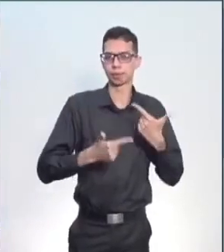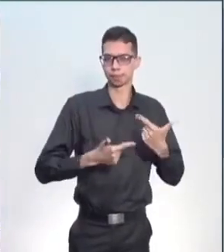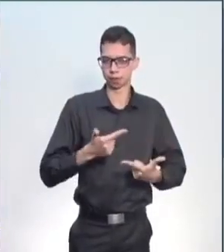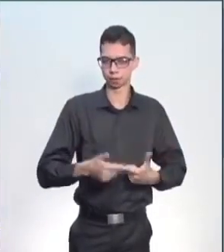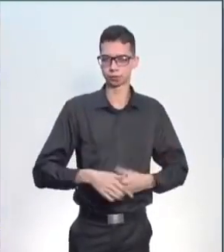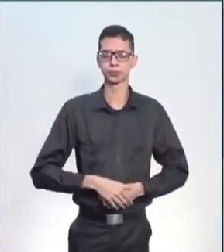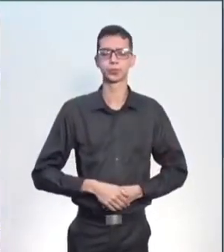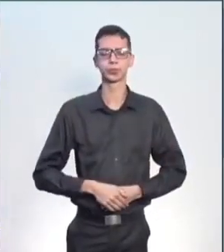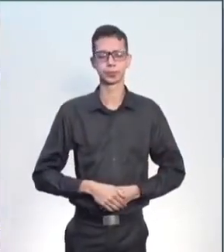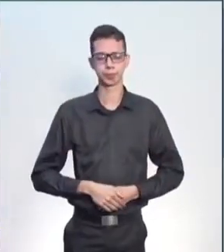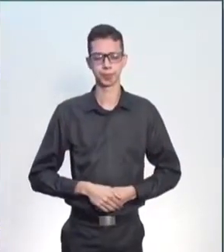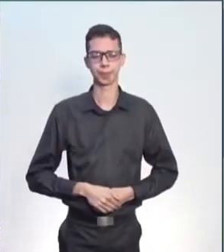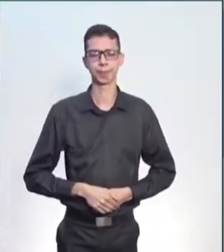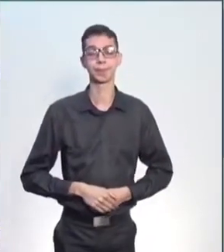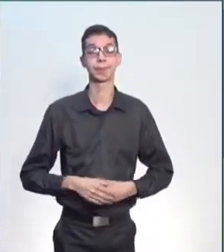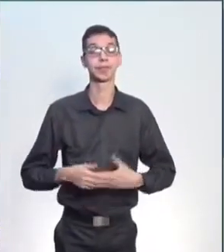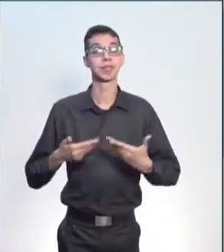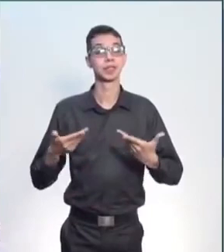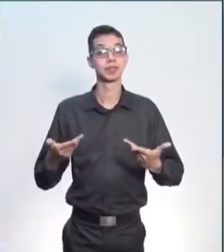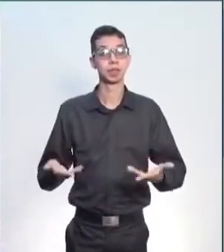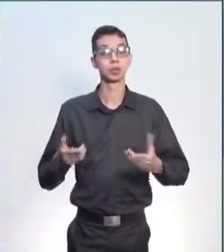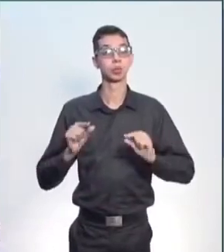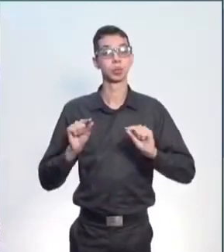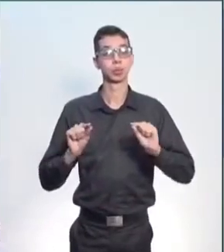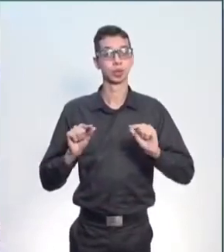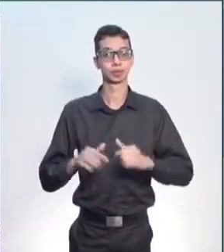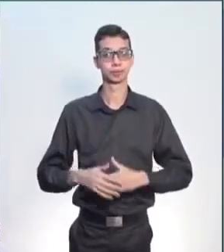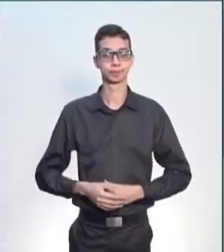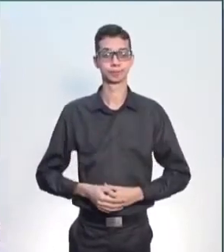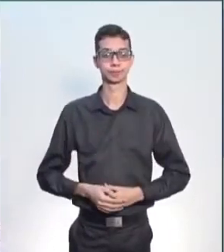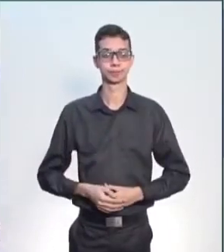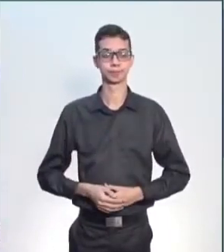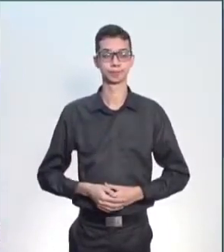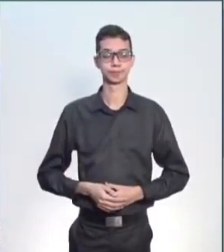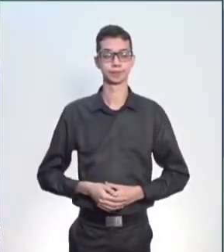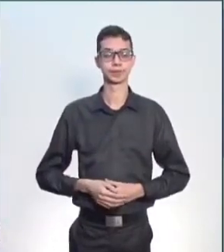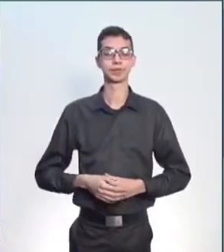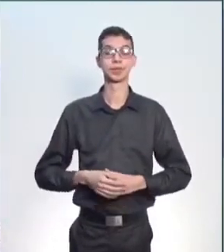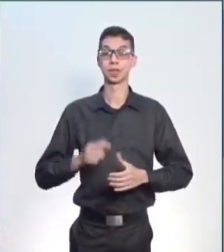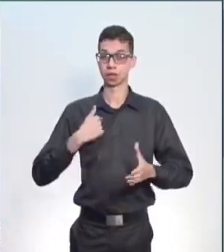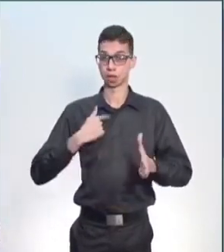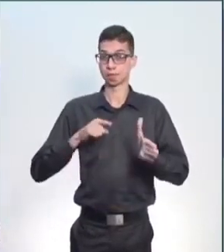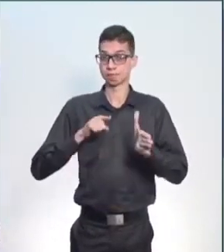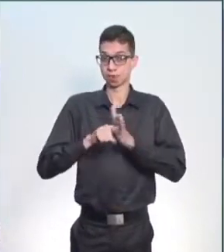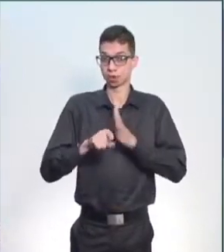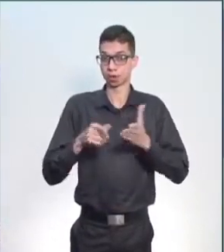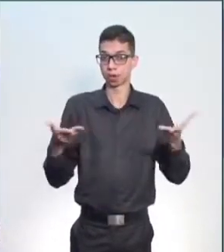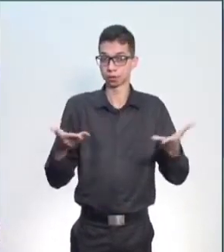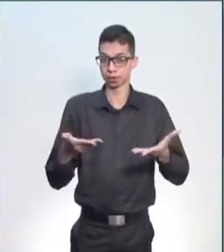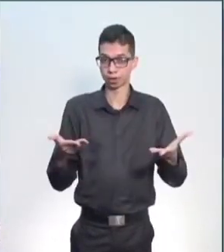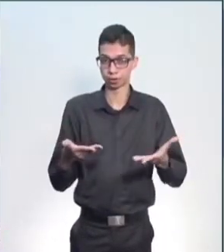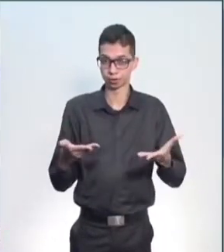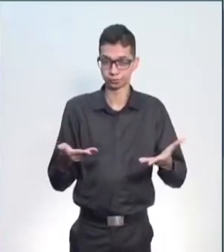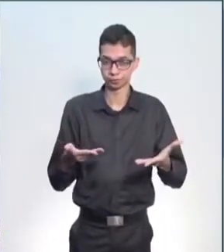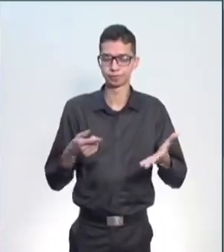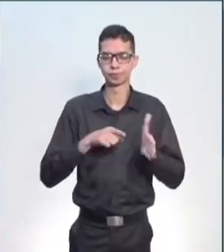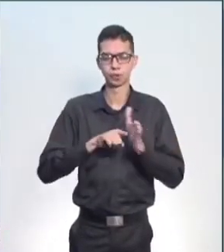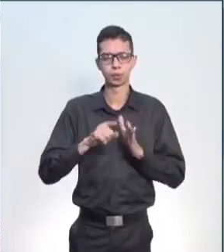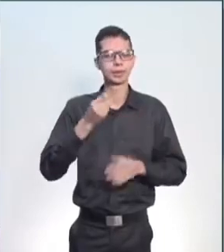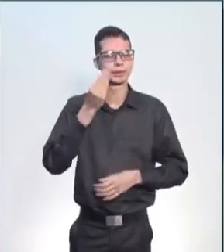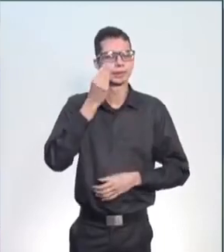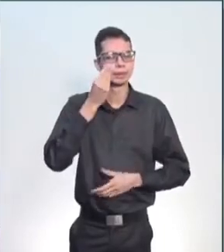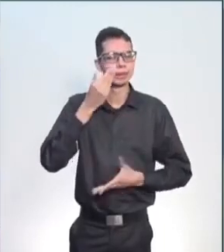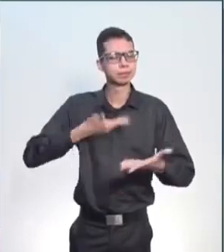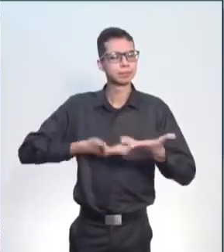primeiro movimento, né? Em que momento, essa é uma pergunta, né, que vamos tentar interagir aí